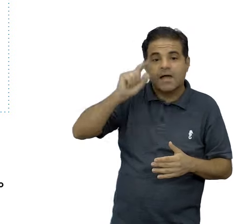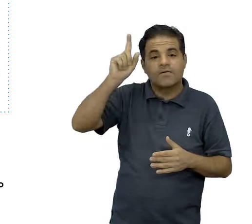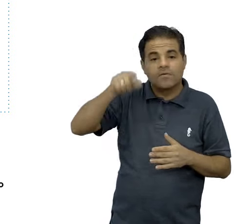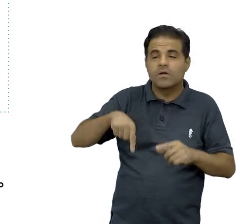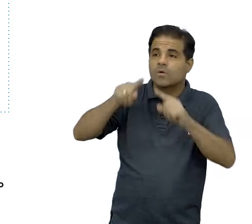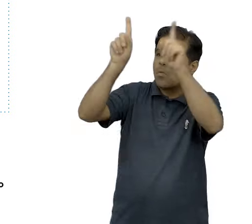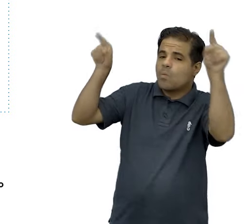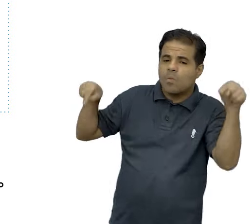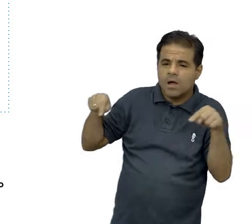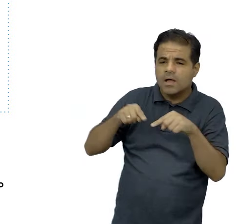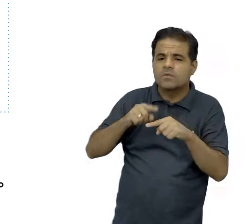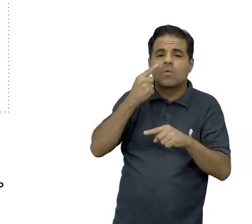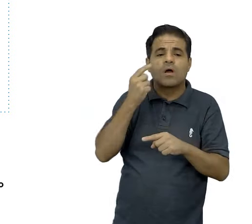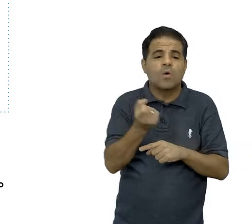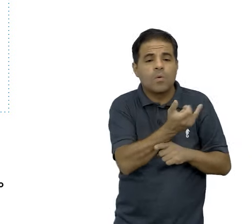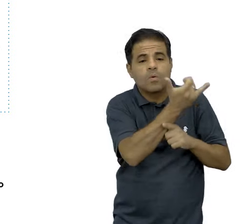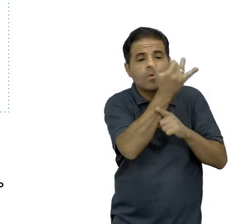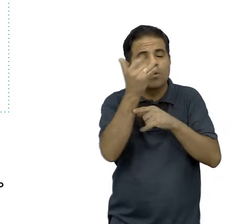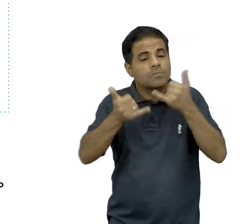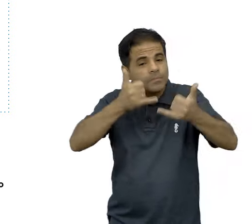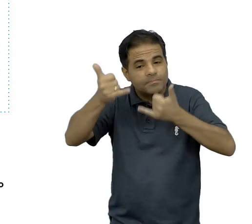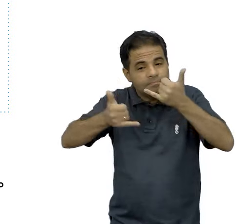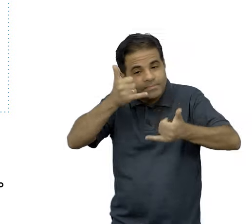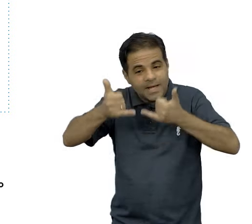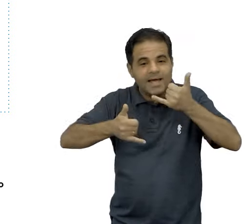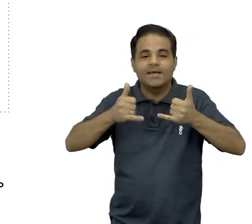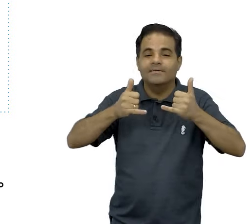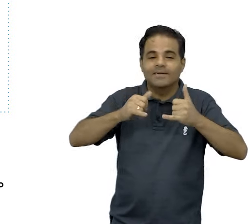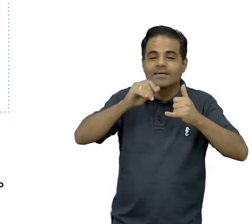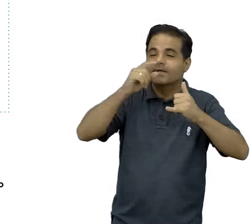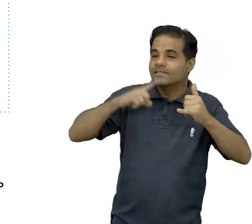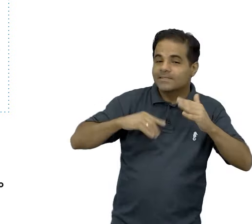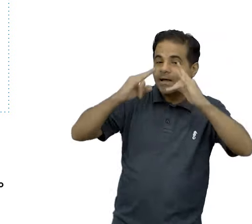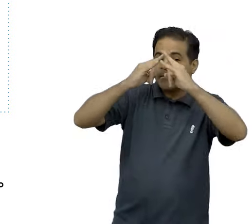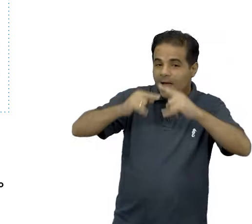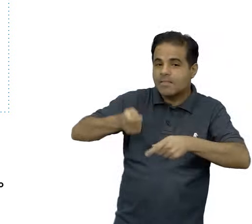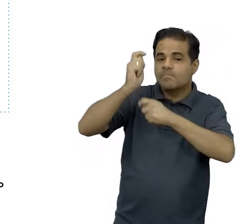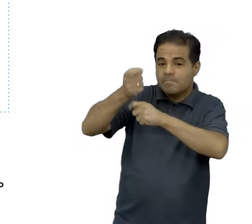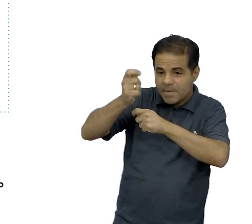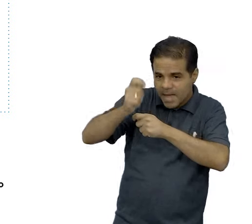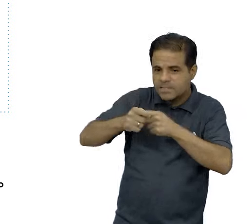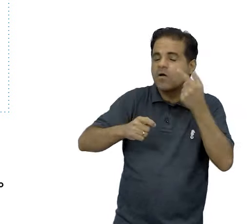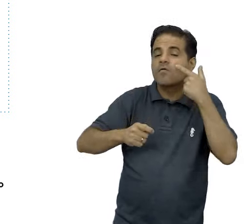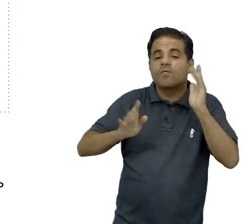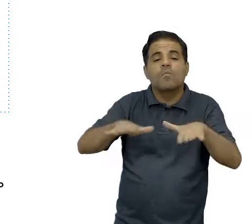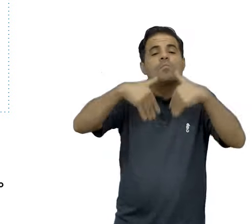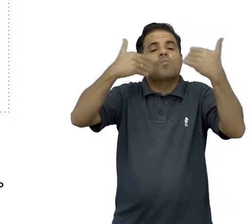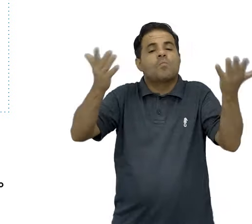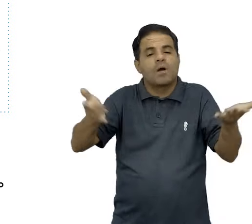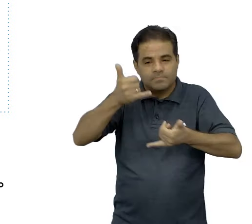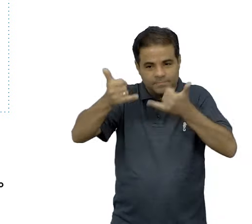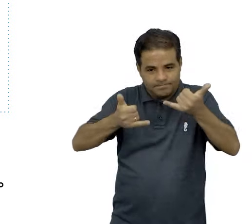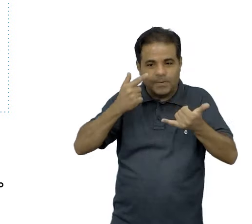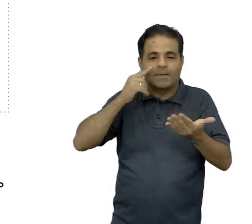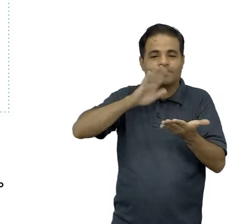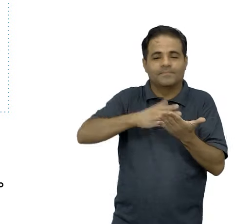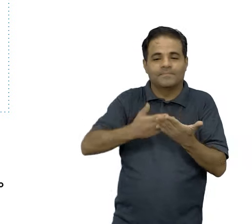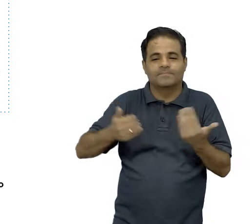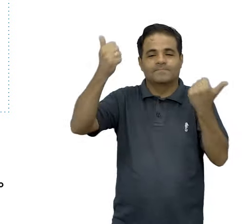o quadro com a quantidade de brinquedos que havia na barraca de pesca. Então, vamos ver quais são esses